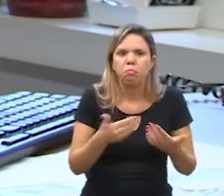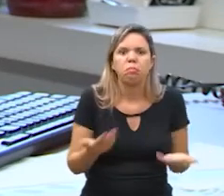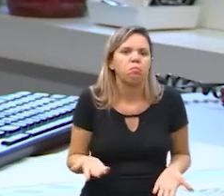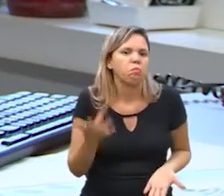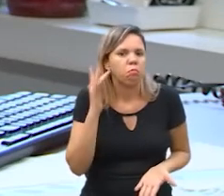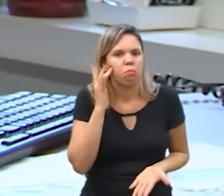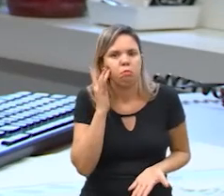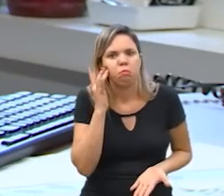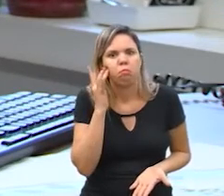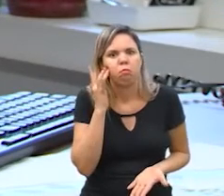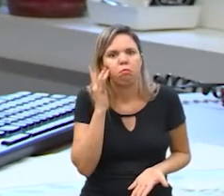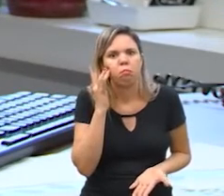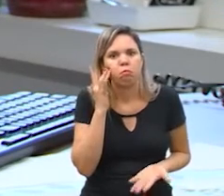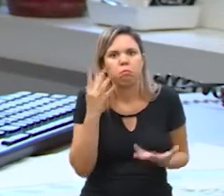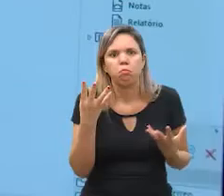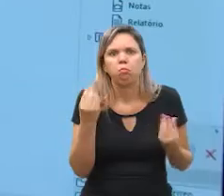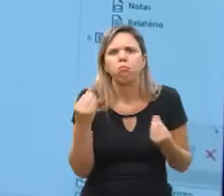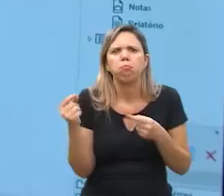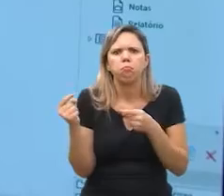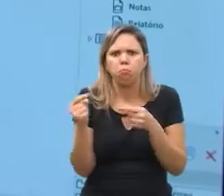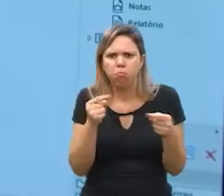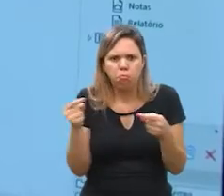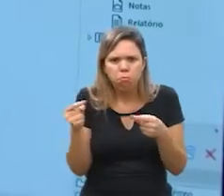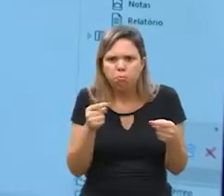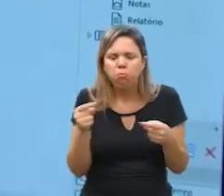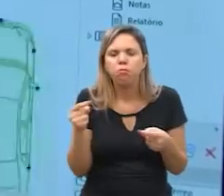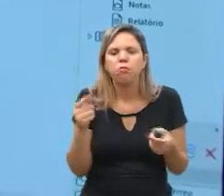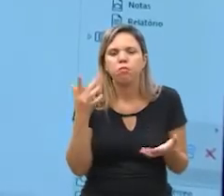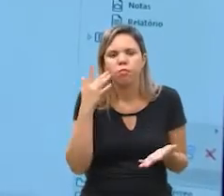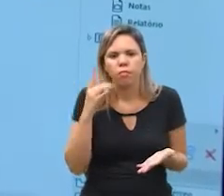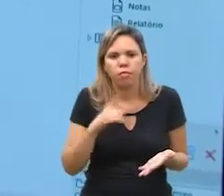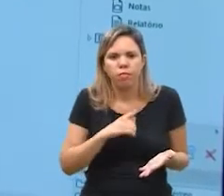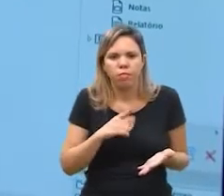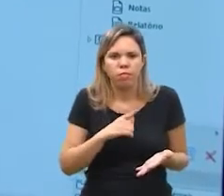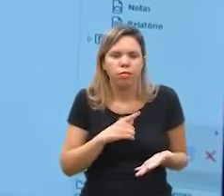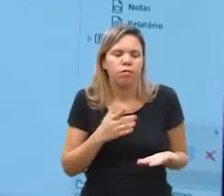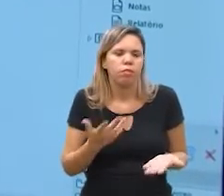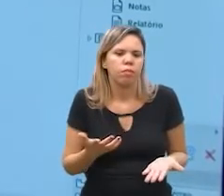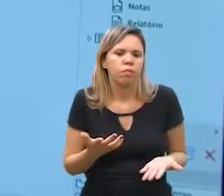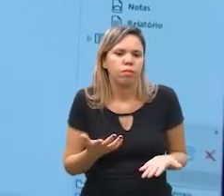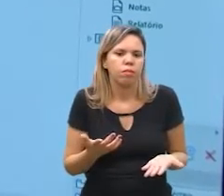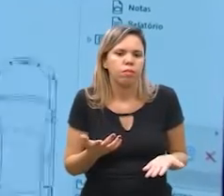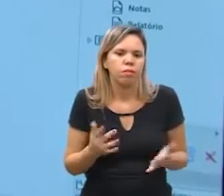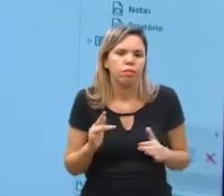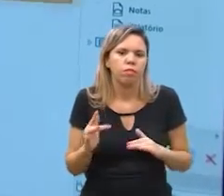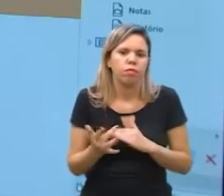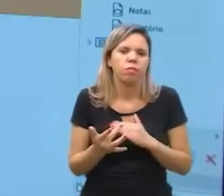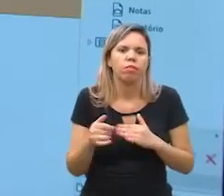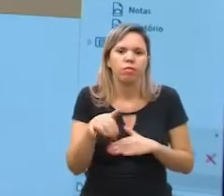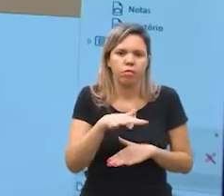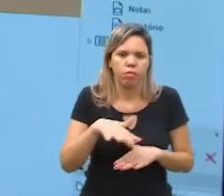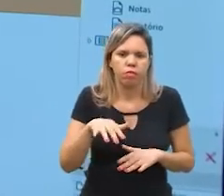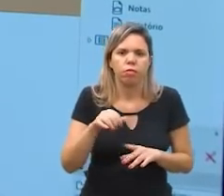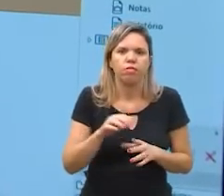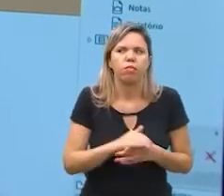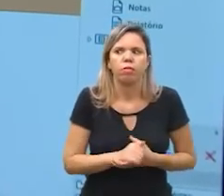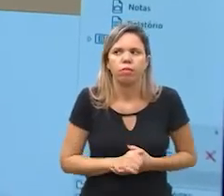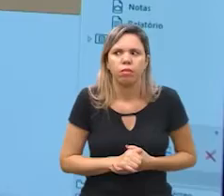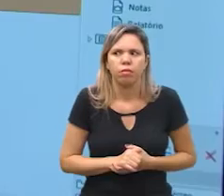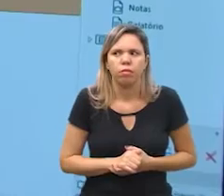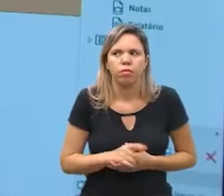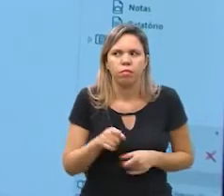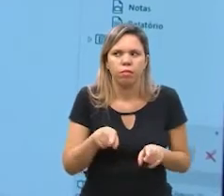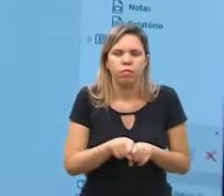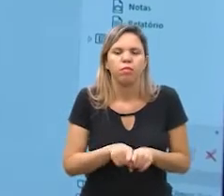Eu acho que está muito concorrido, né? Eu acho que no incremento das mídias sociais, né? Isso